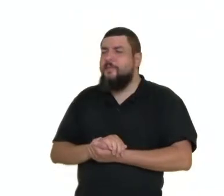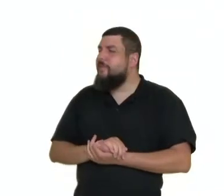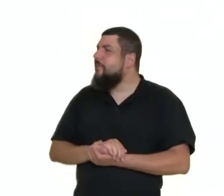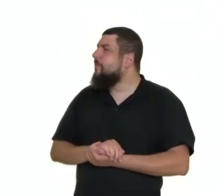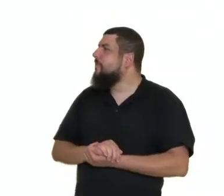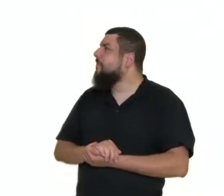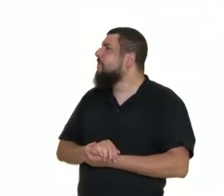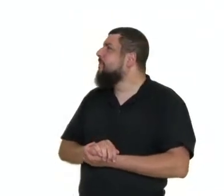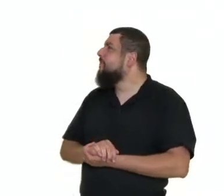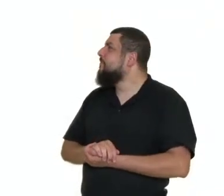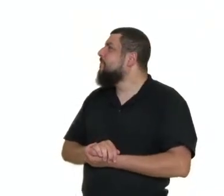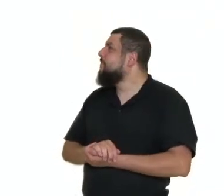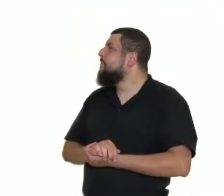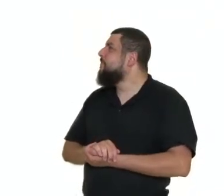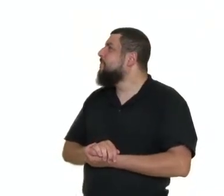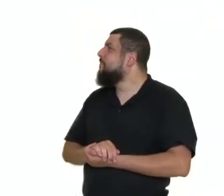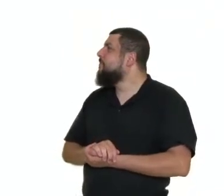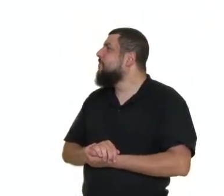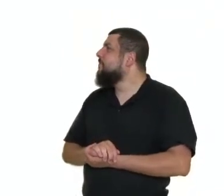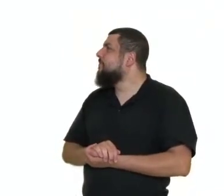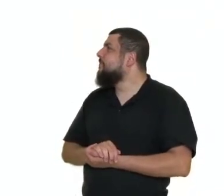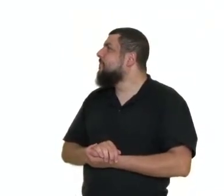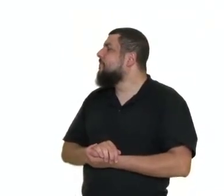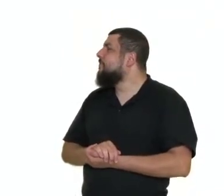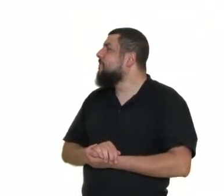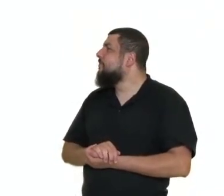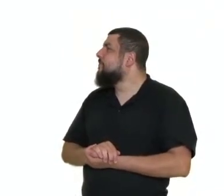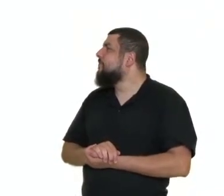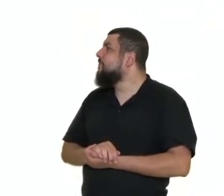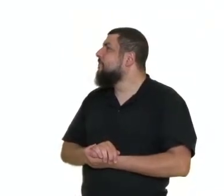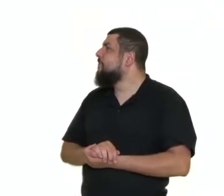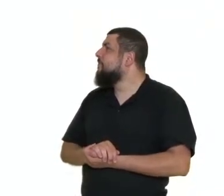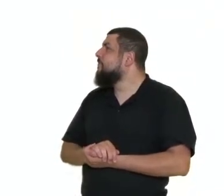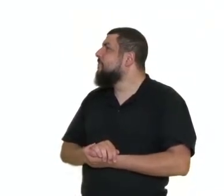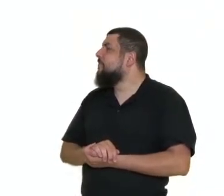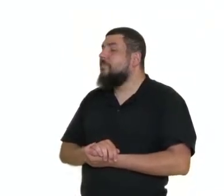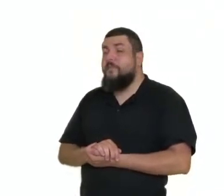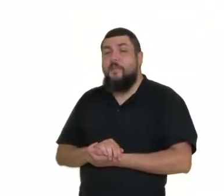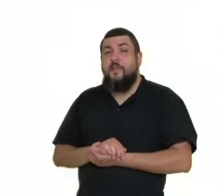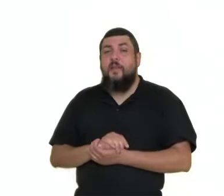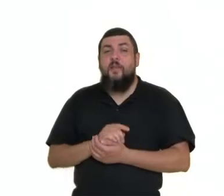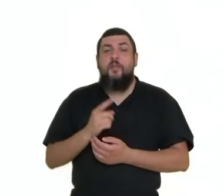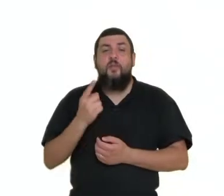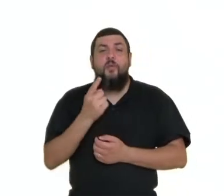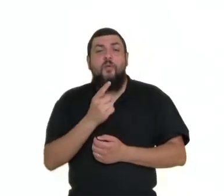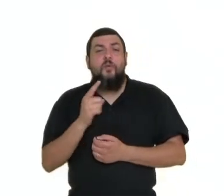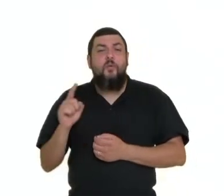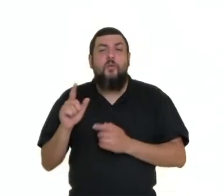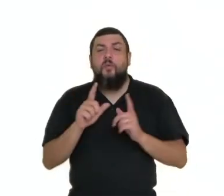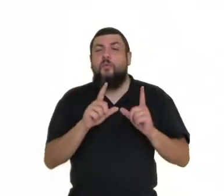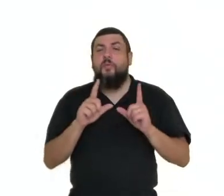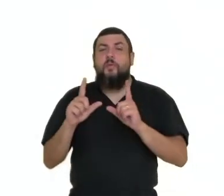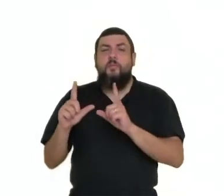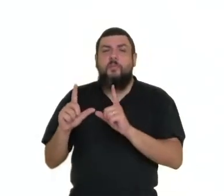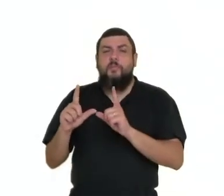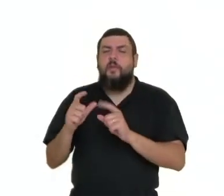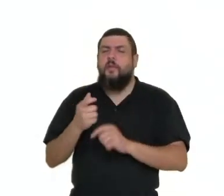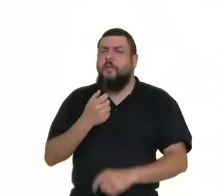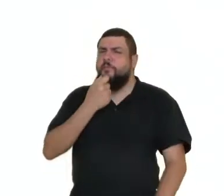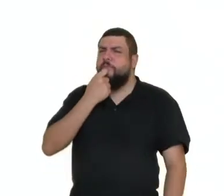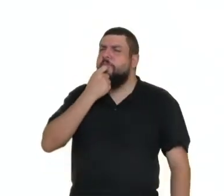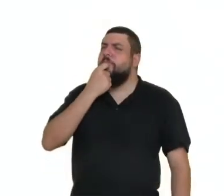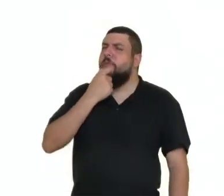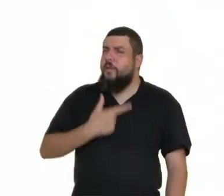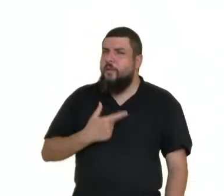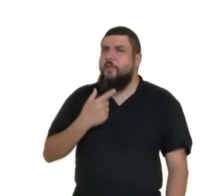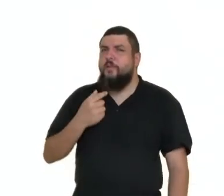for necessário. E no último, aqui, né, o momento inesperado. O que causou justamente ali a ironia,